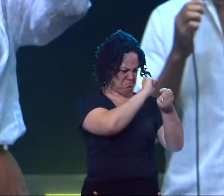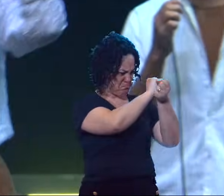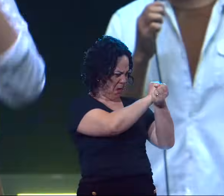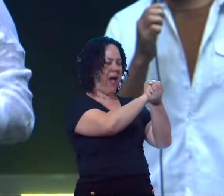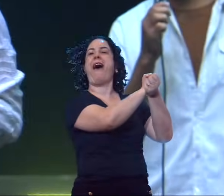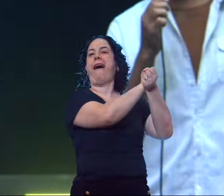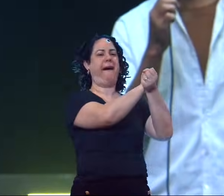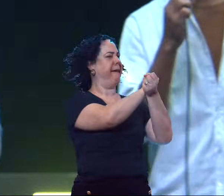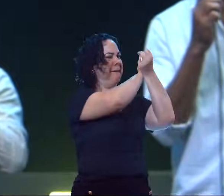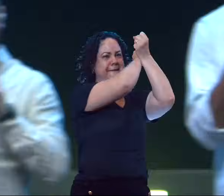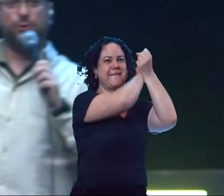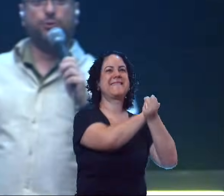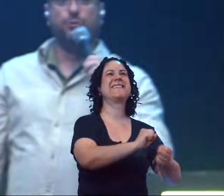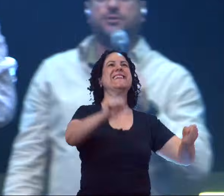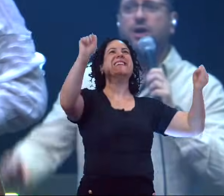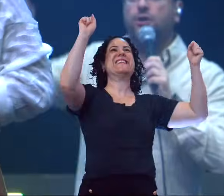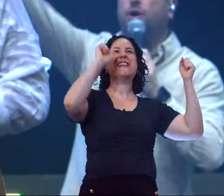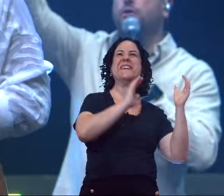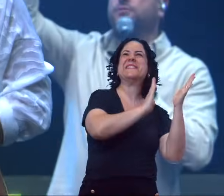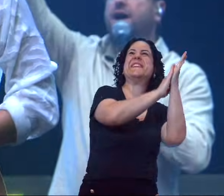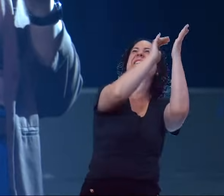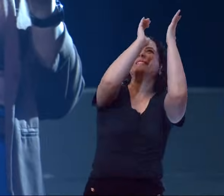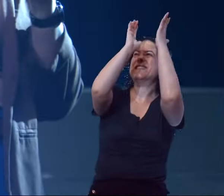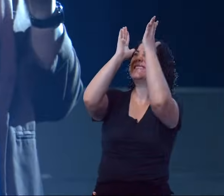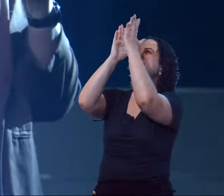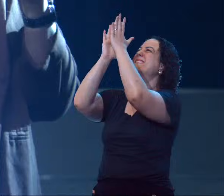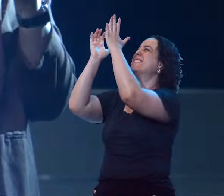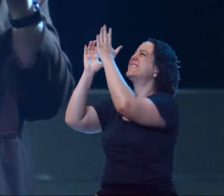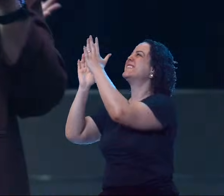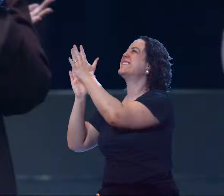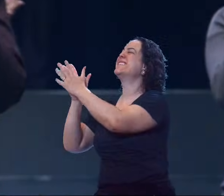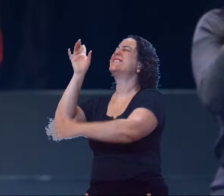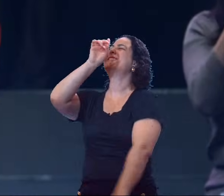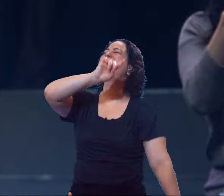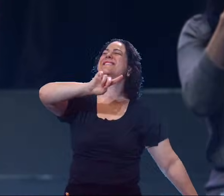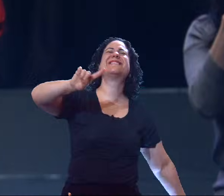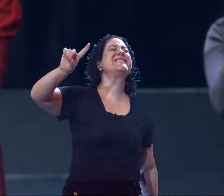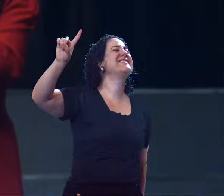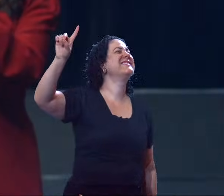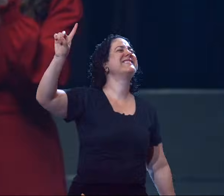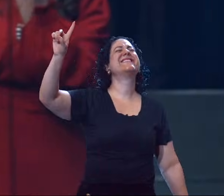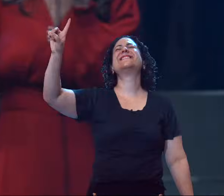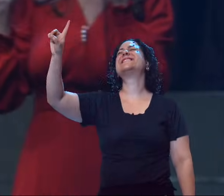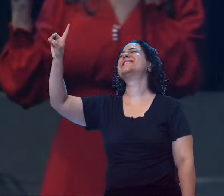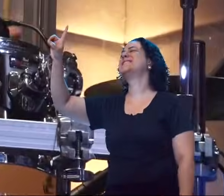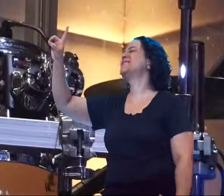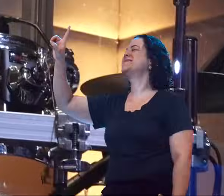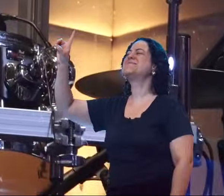nos calaremos, louvemos a